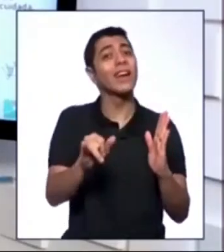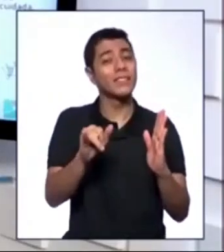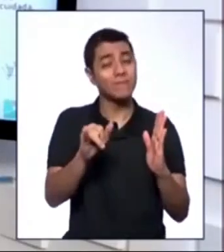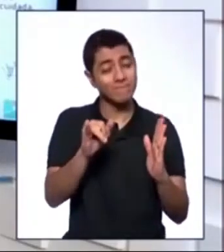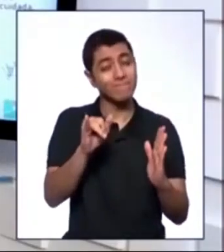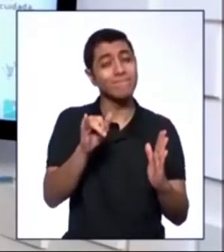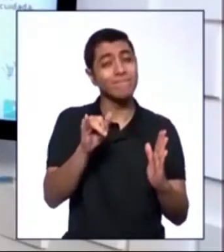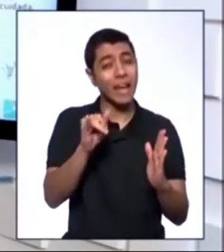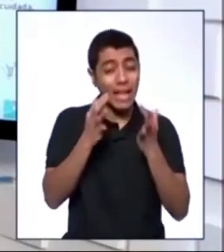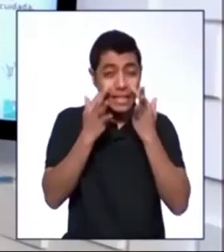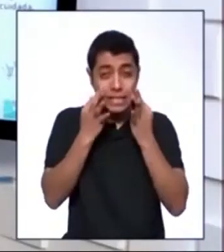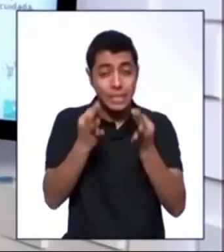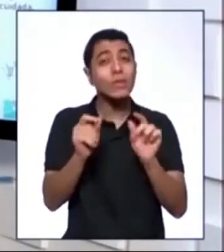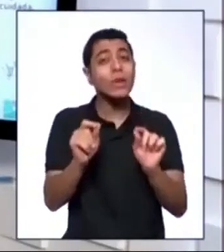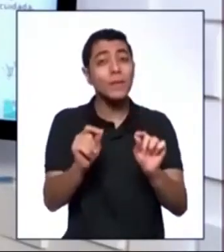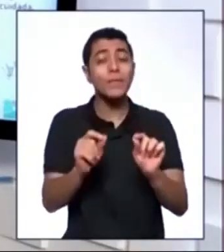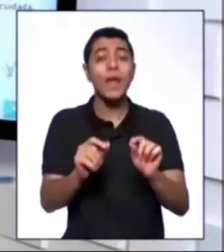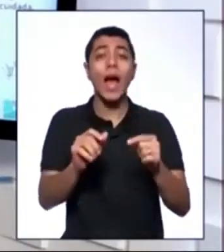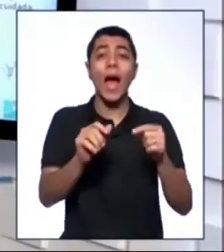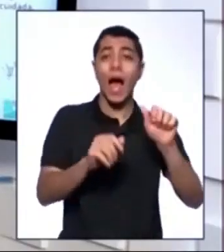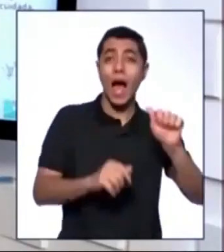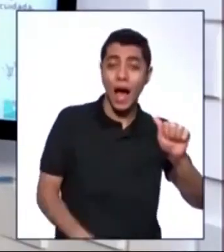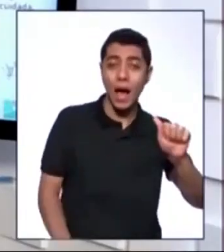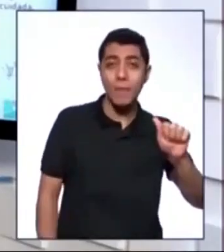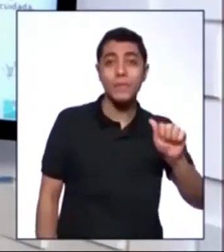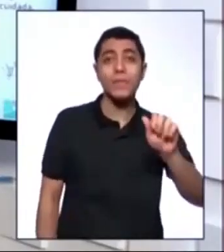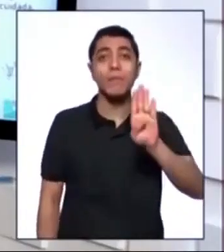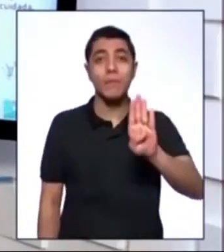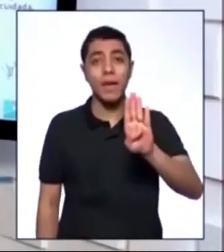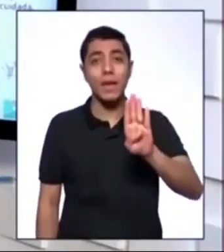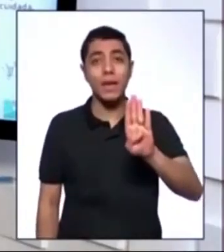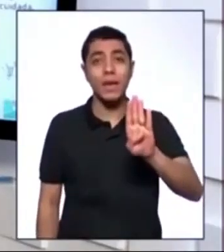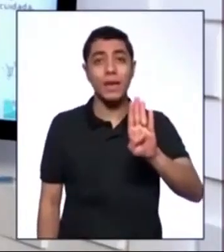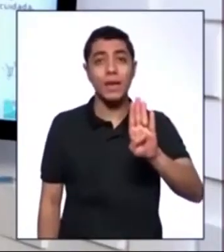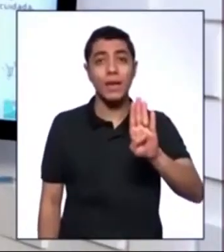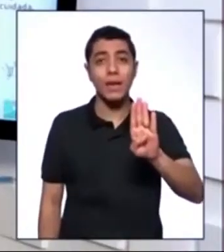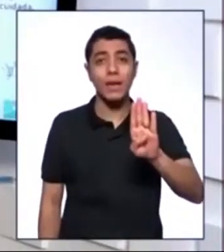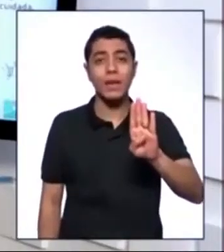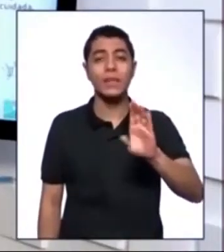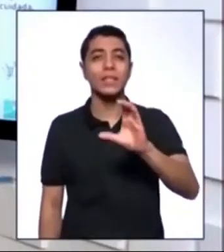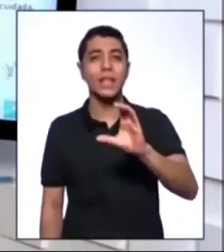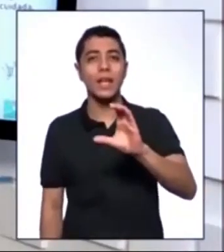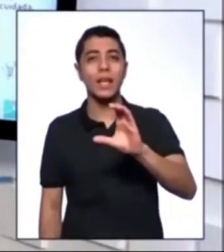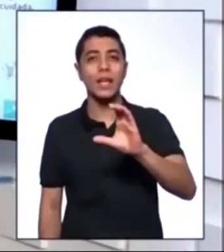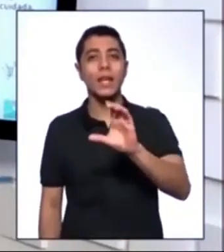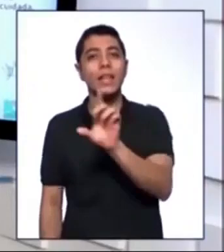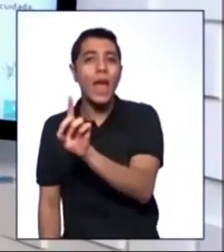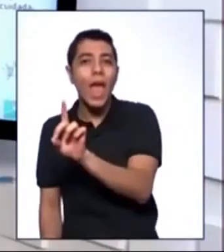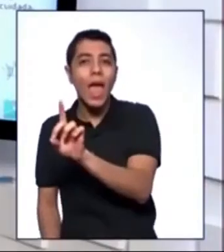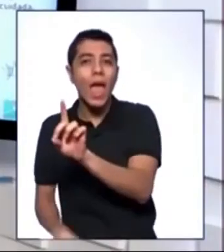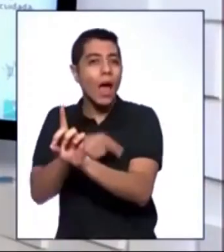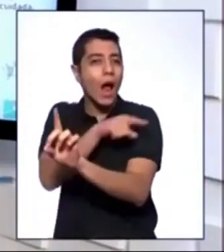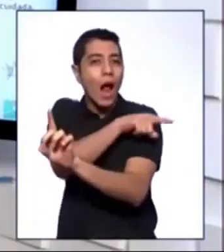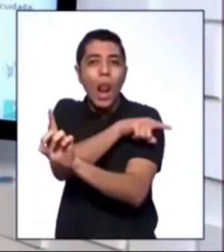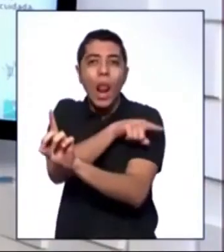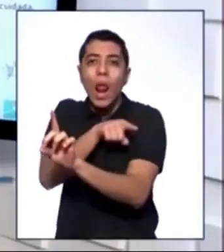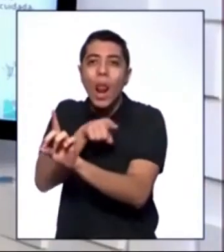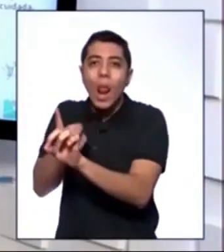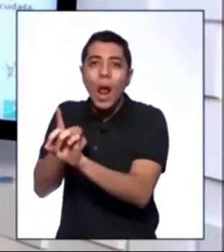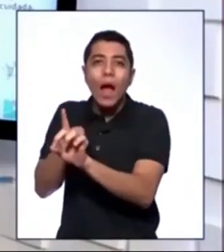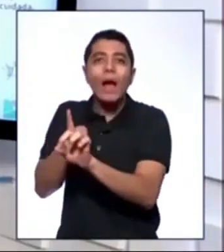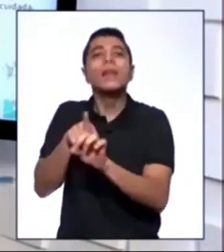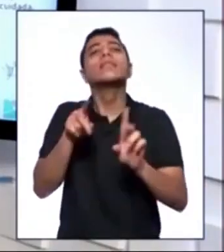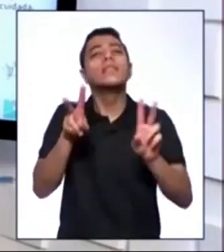texto e A, B, C, D falam exatamente as coisas que você já ouviu sobre